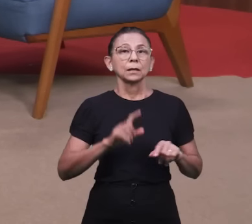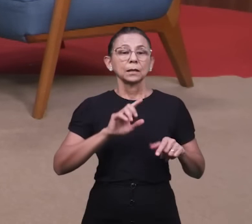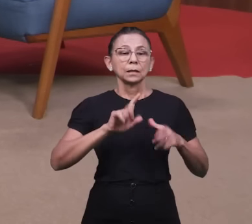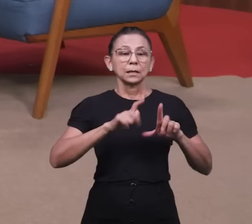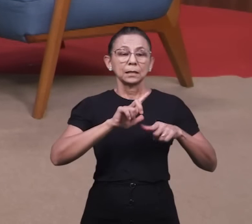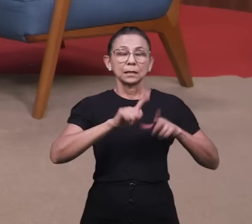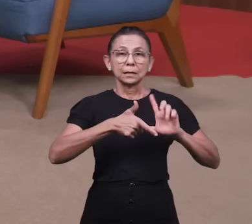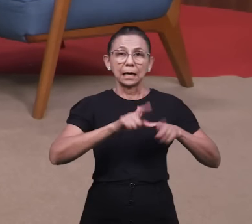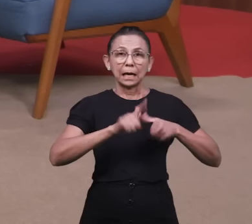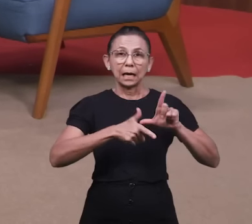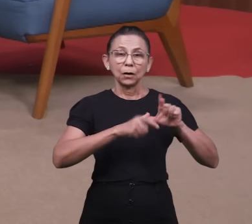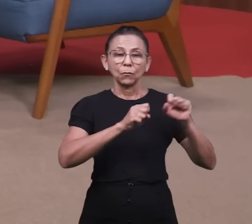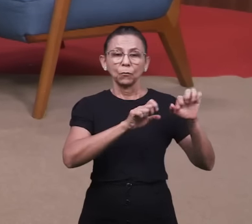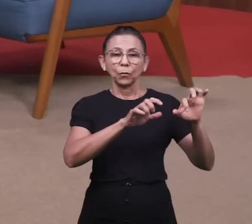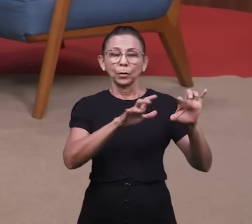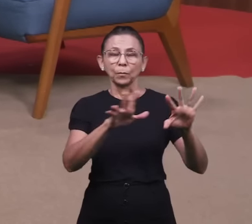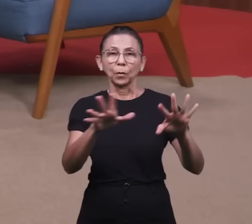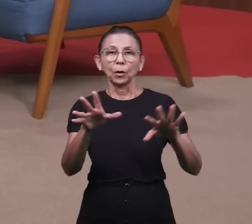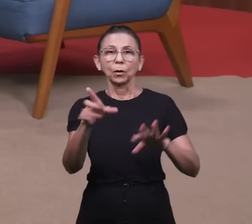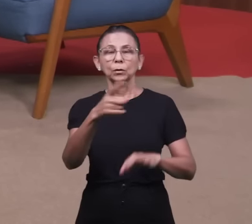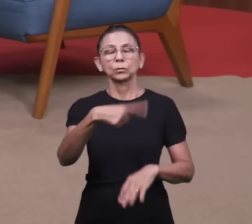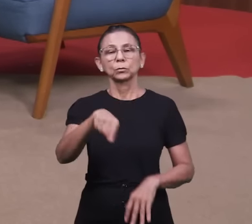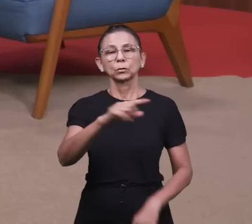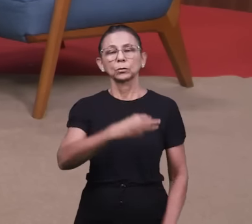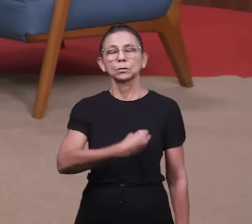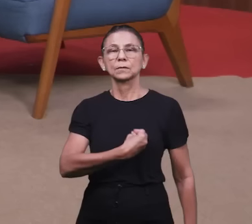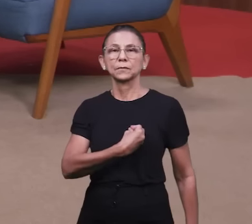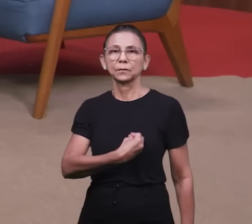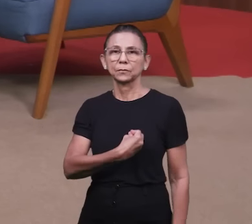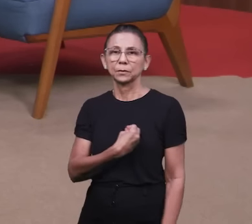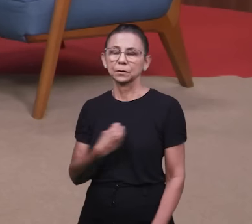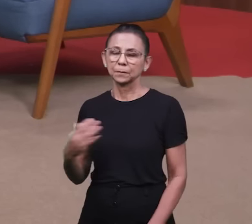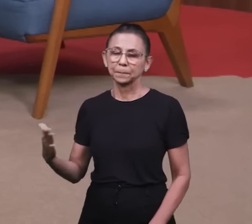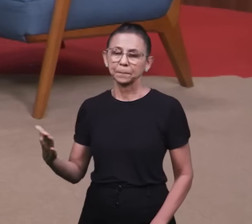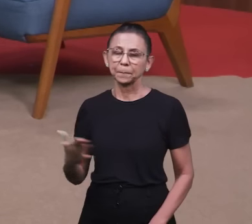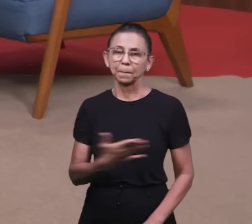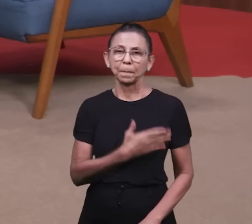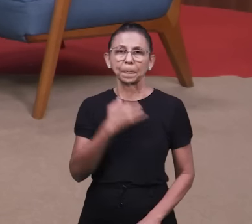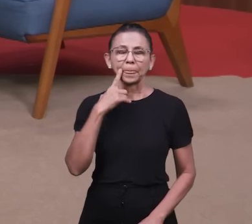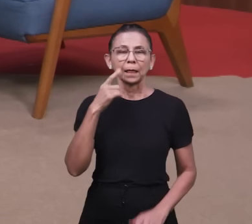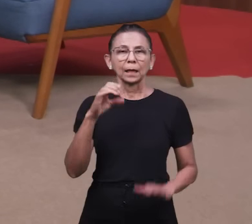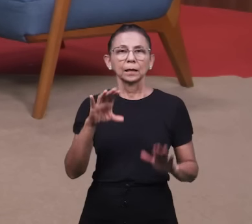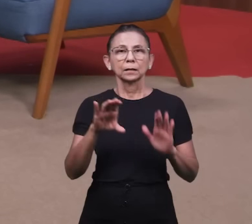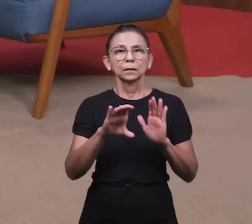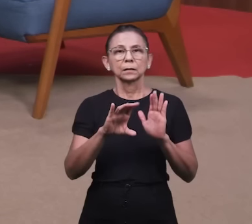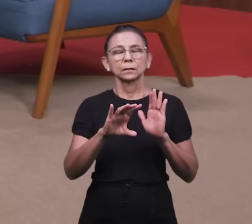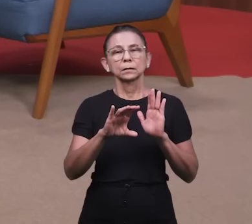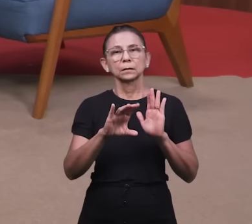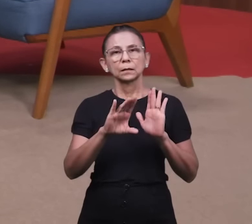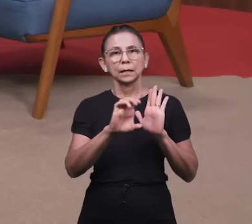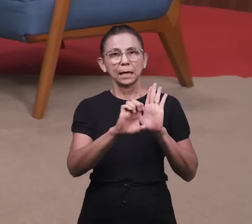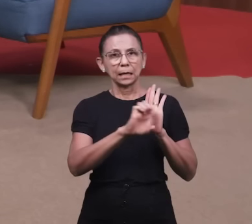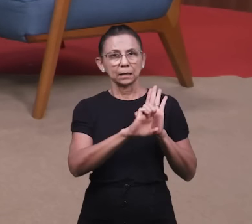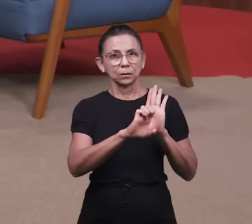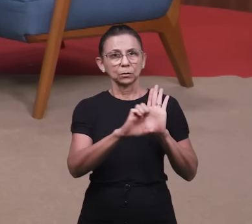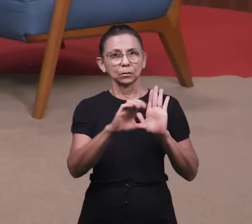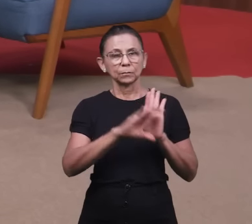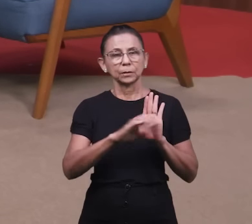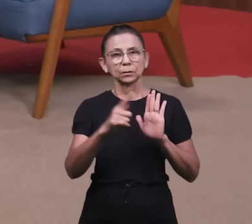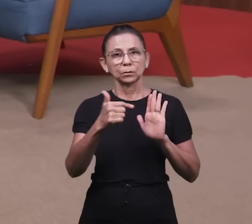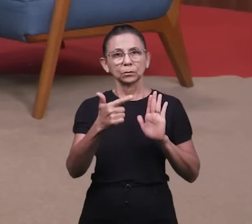da igreja vamos lá pré tribulação vamos falar um pouquinho sobre grande tribulação Êxodo 1230